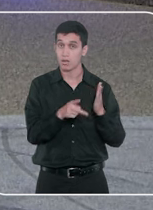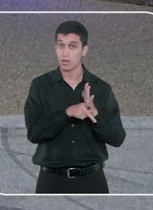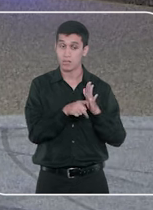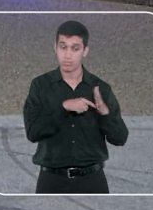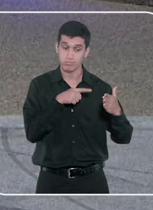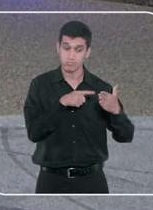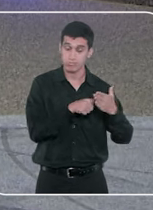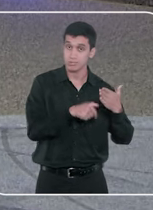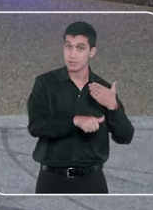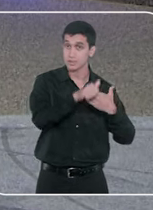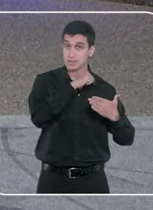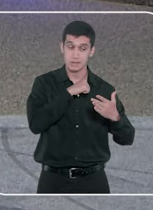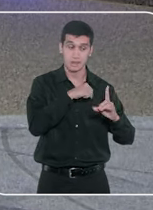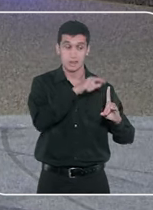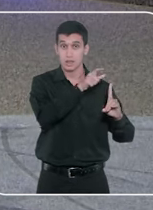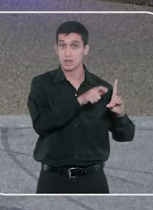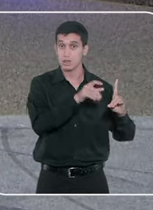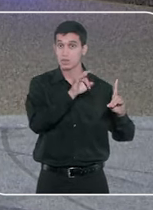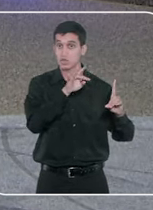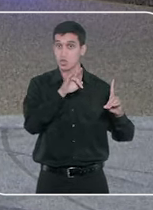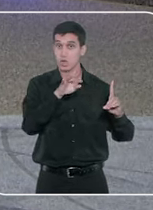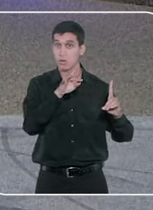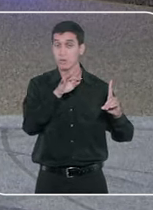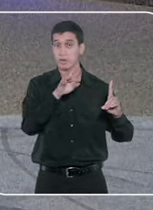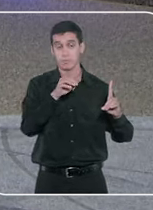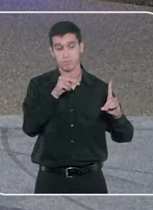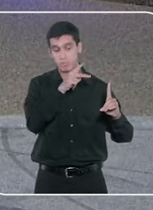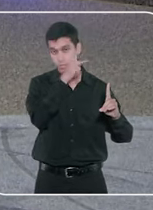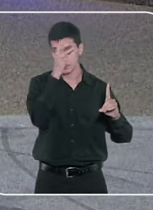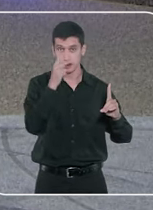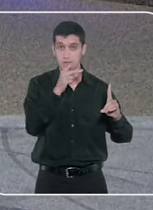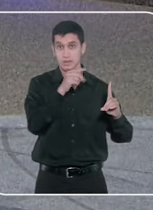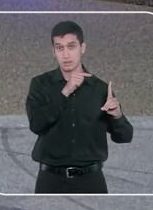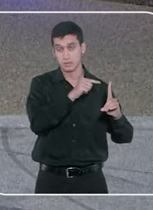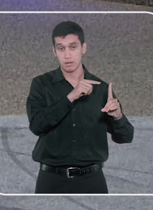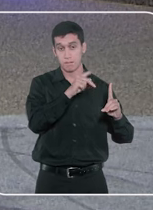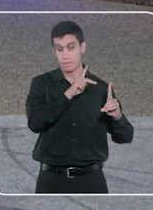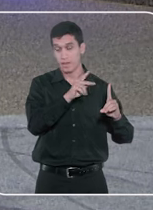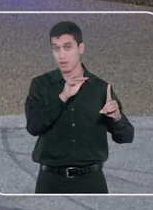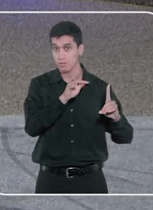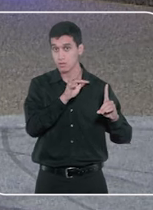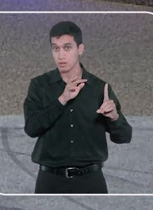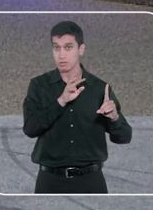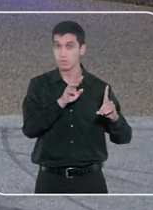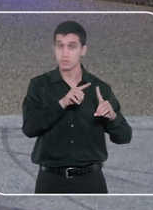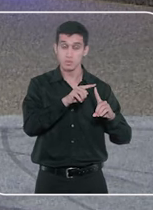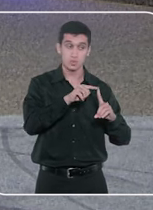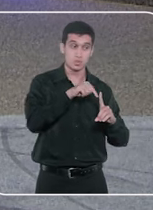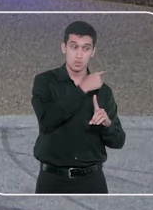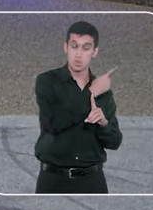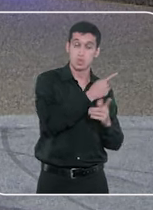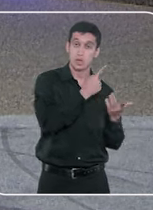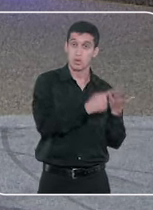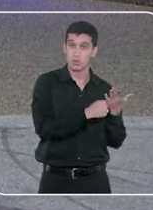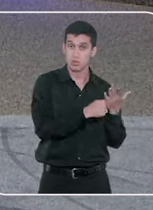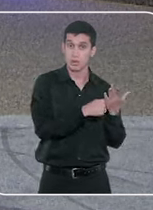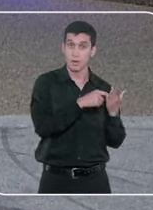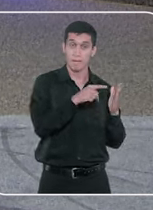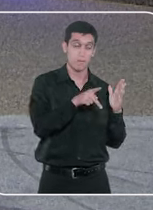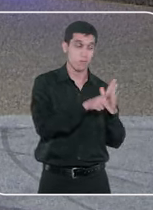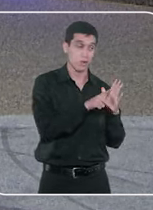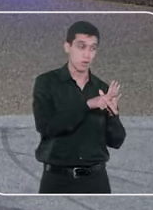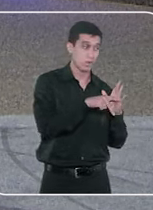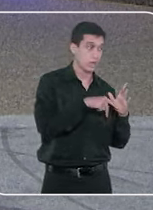para pessoas físicas e o acordo de leniência é para pessoas jurídicas, é isso,